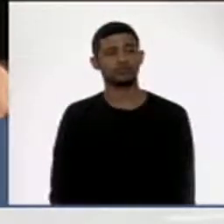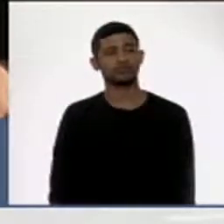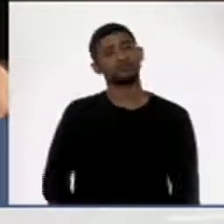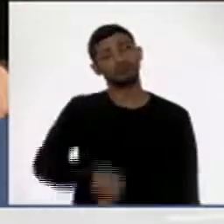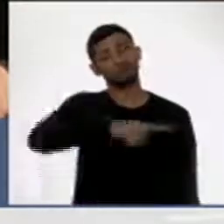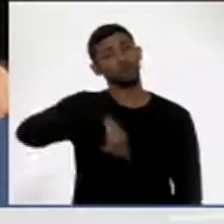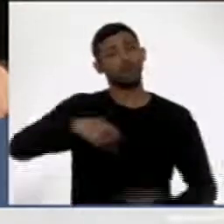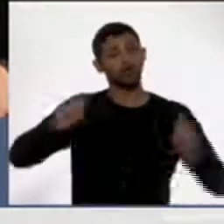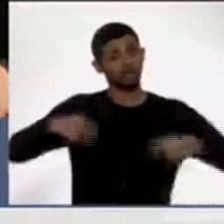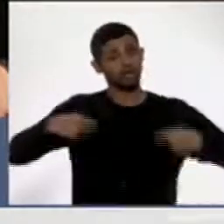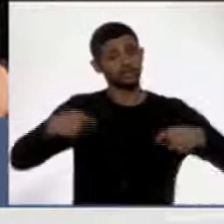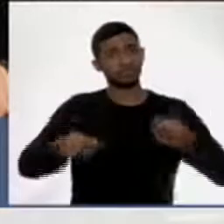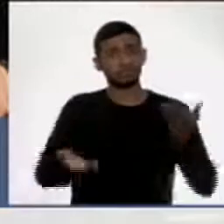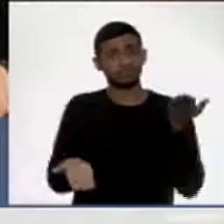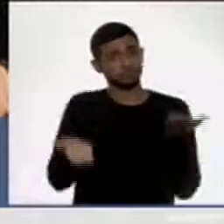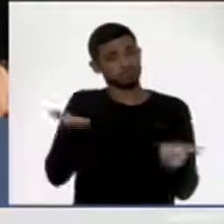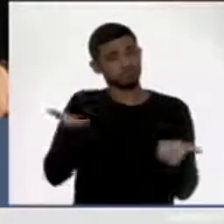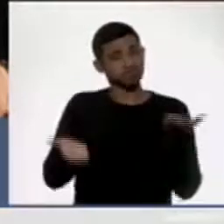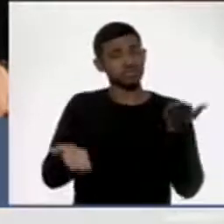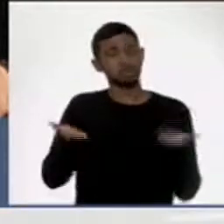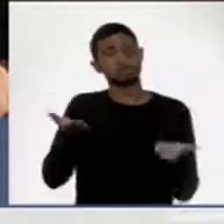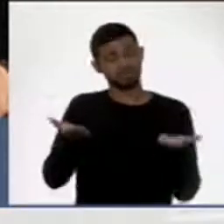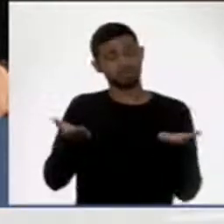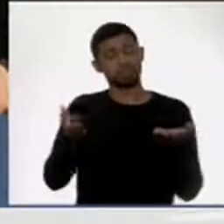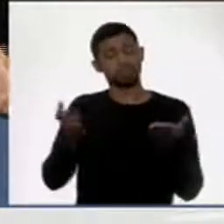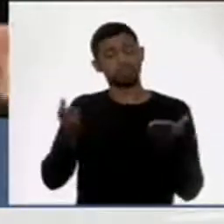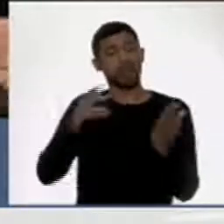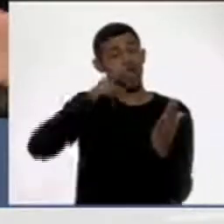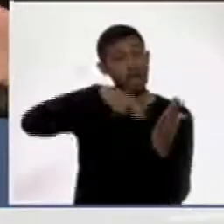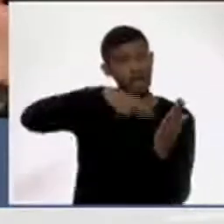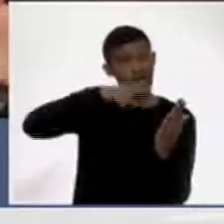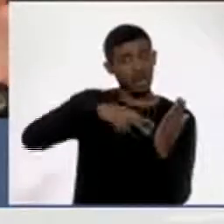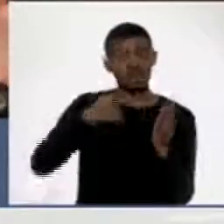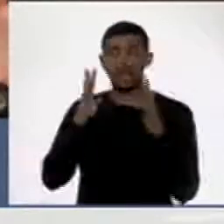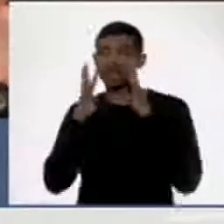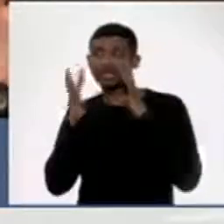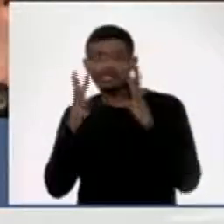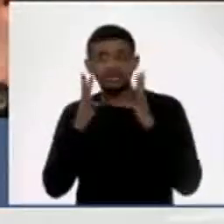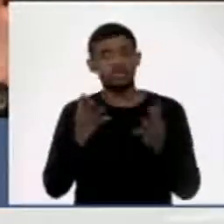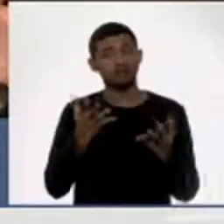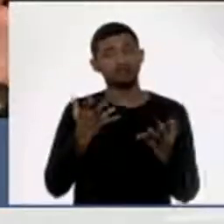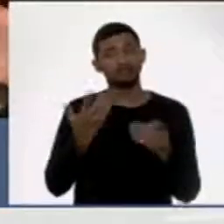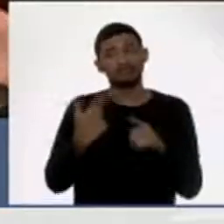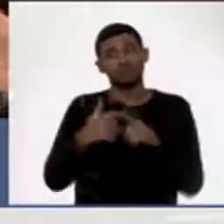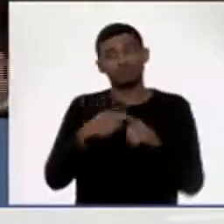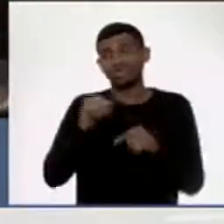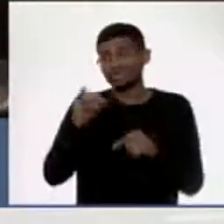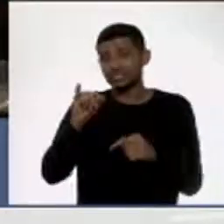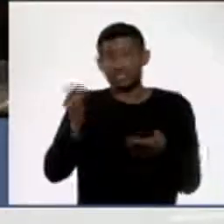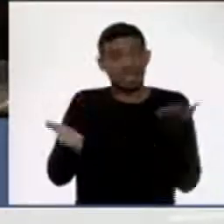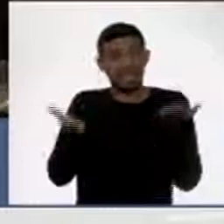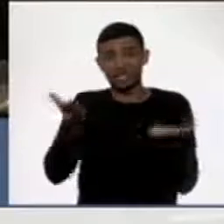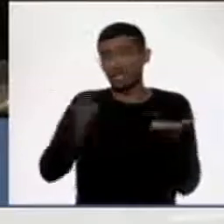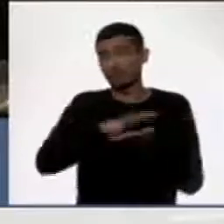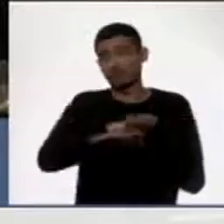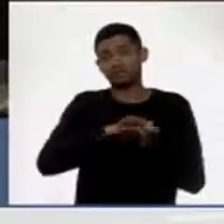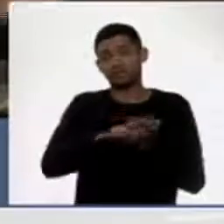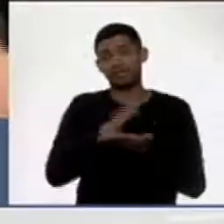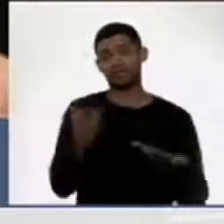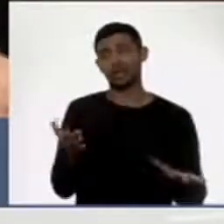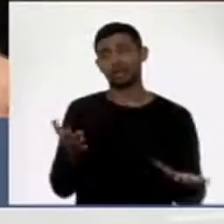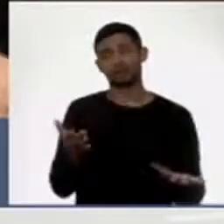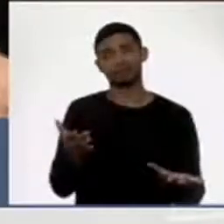fleugma para ouvir, porque senão nós não temos, nos tempos